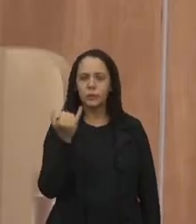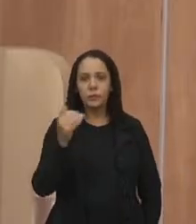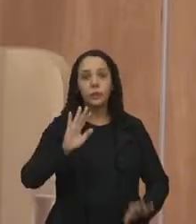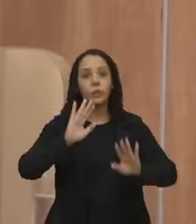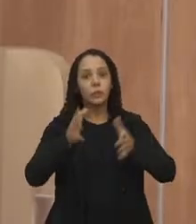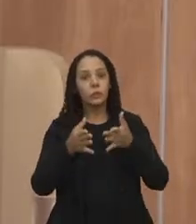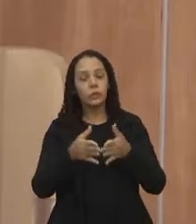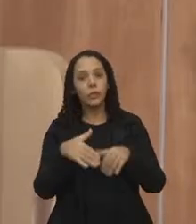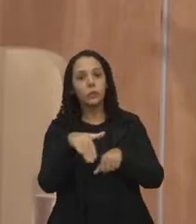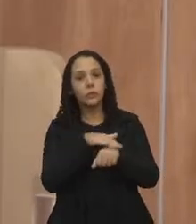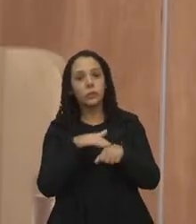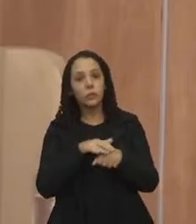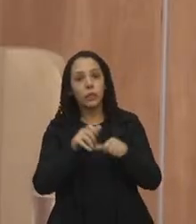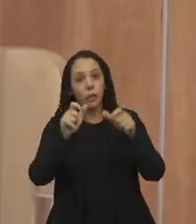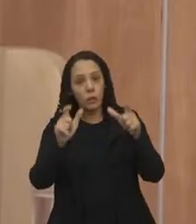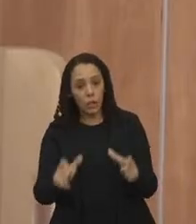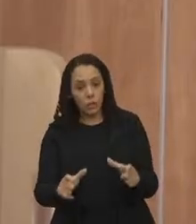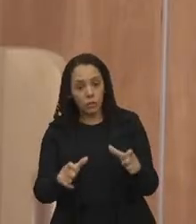ser um distrito